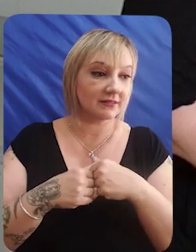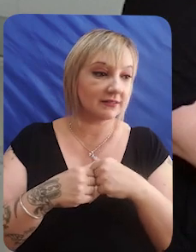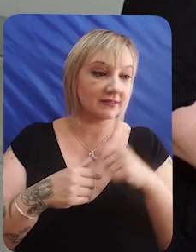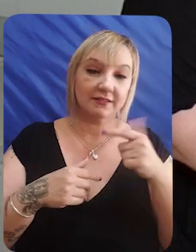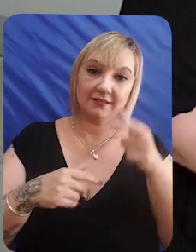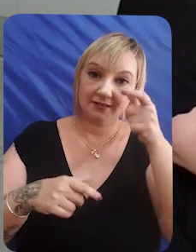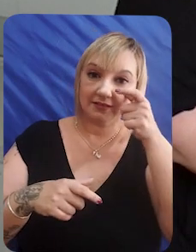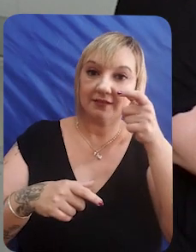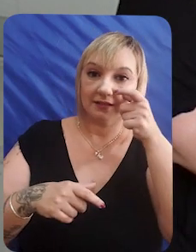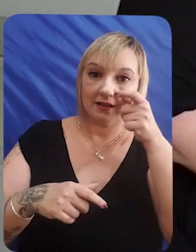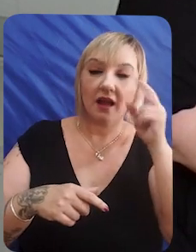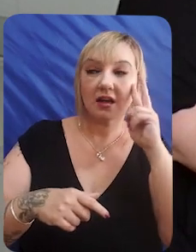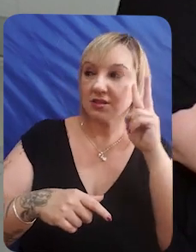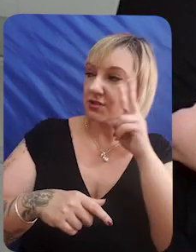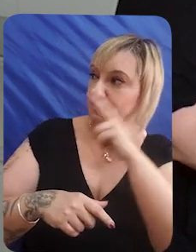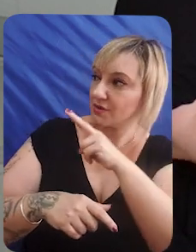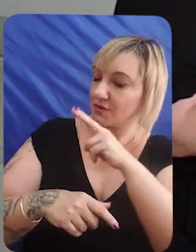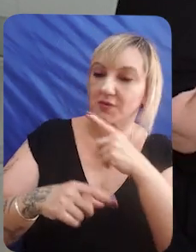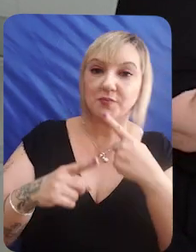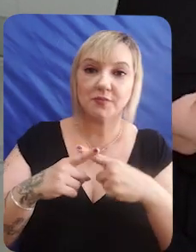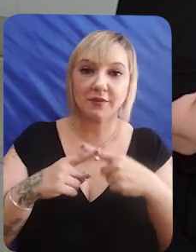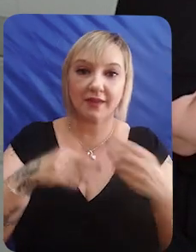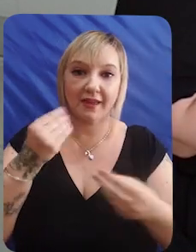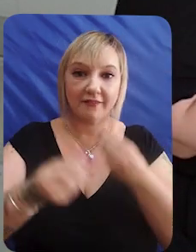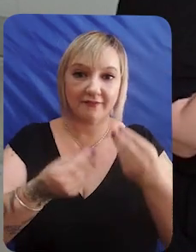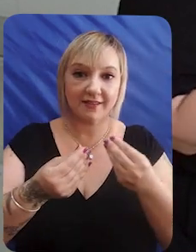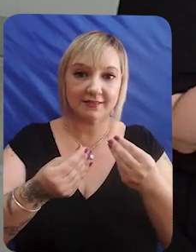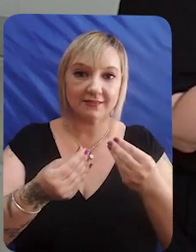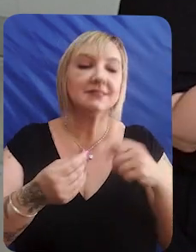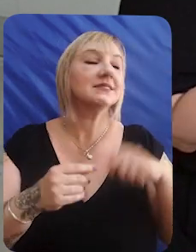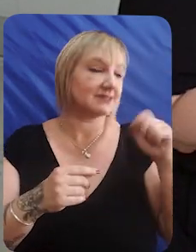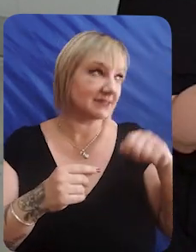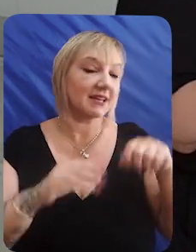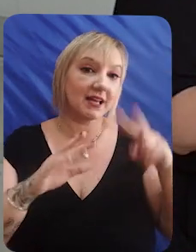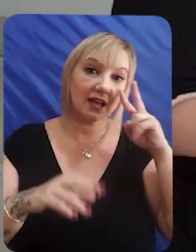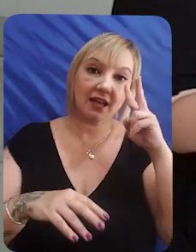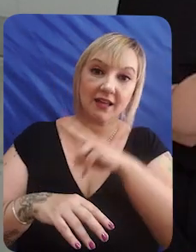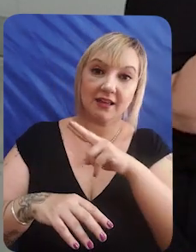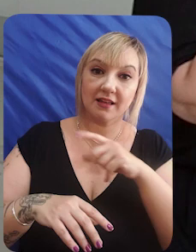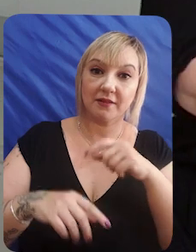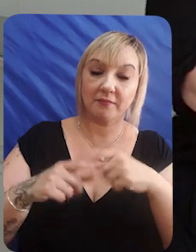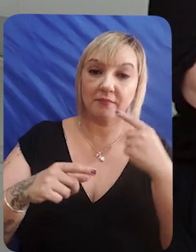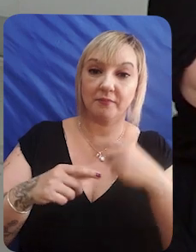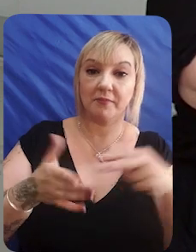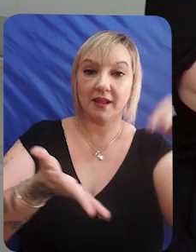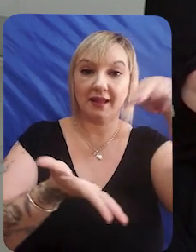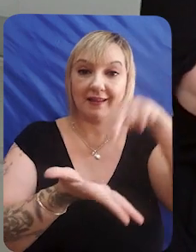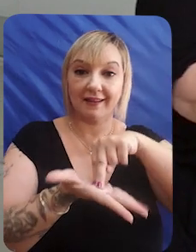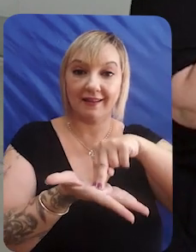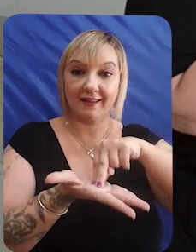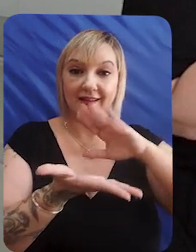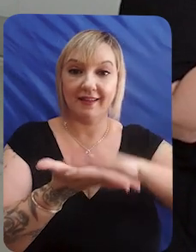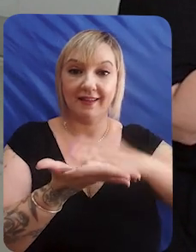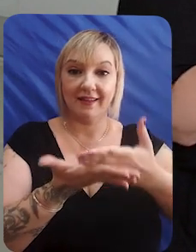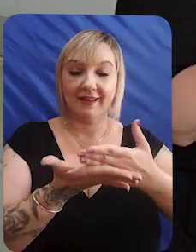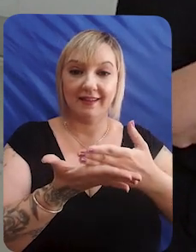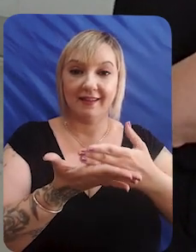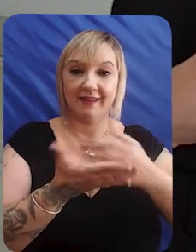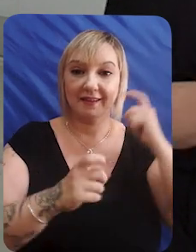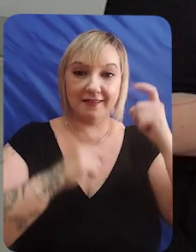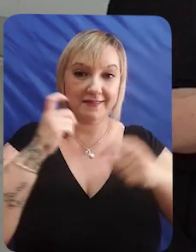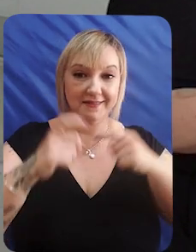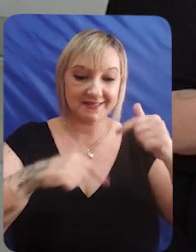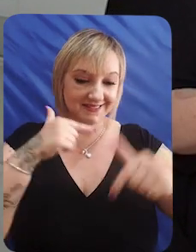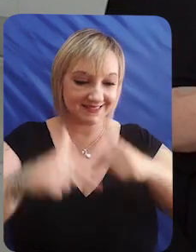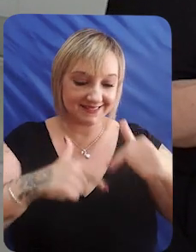pra fazer. Às vezes eu olho, porque assim, vai fazer, né? Aí aquela coisa, as pessoas se preocupam em colocar o intérprete, mas não se preocupam nas